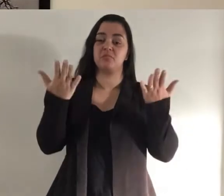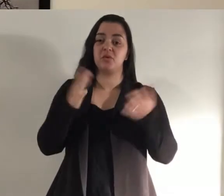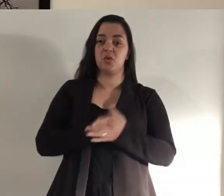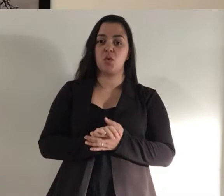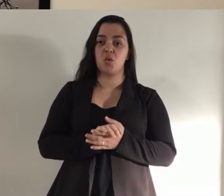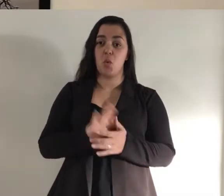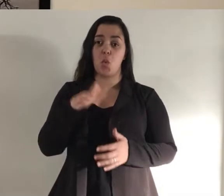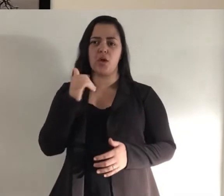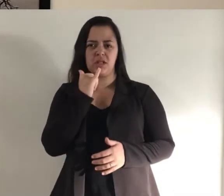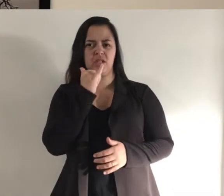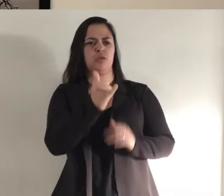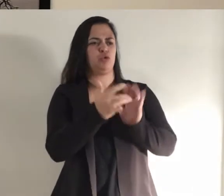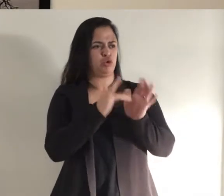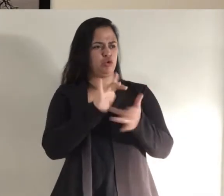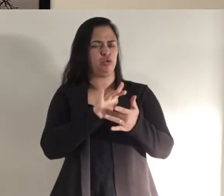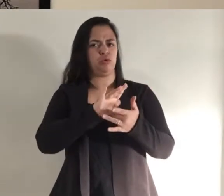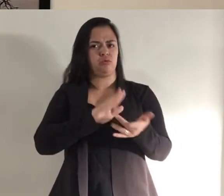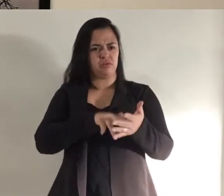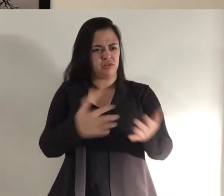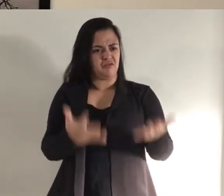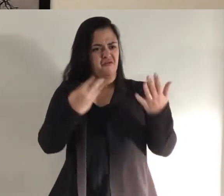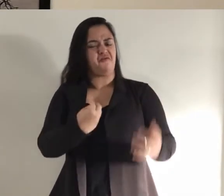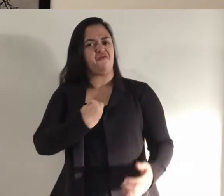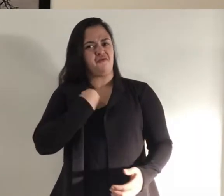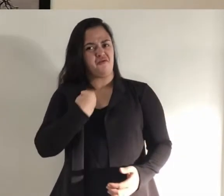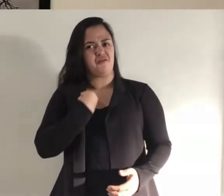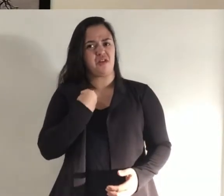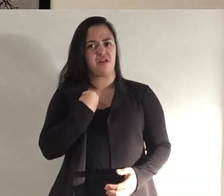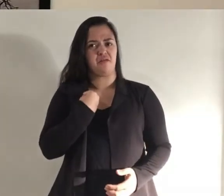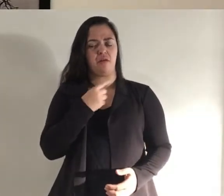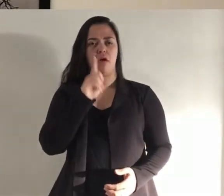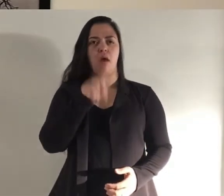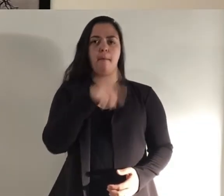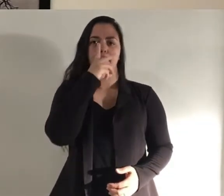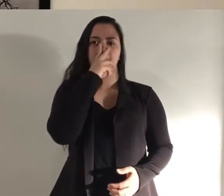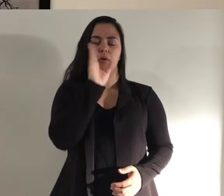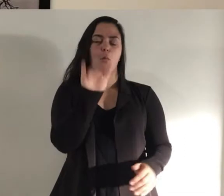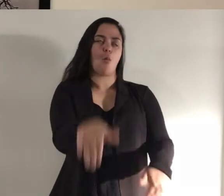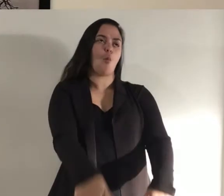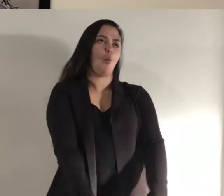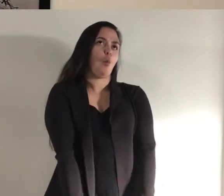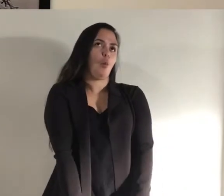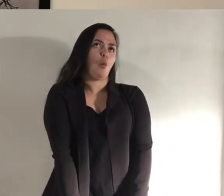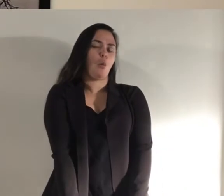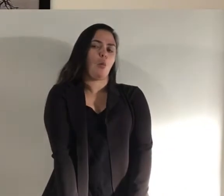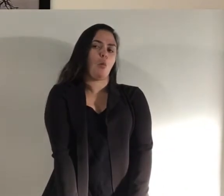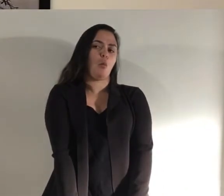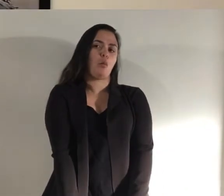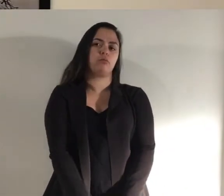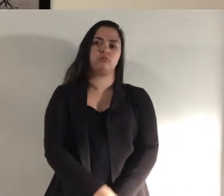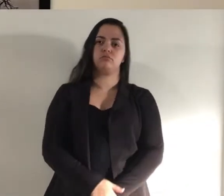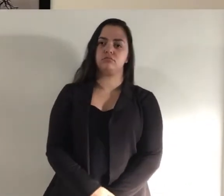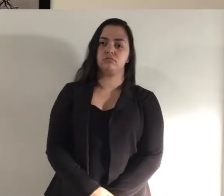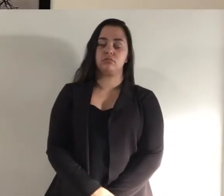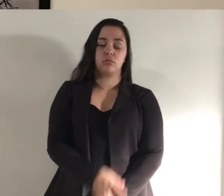ele vive, não é apenas que ele está de braços cruzados, né? Ali olhando para nós e